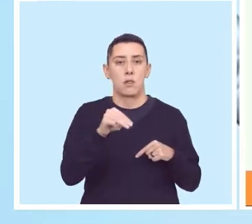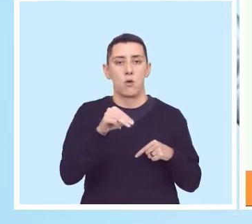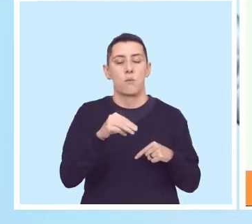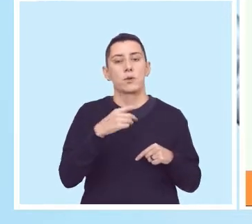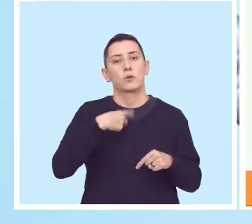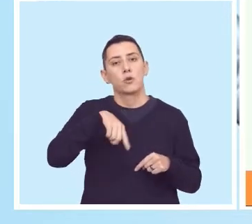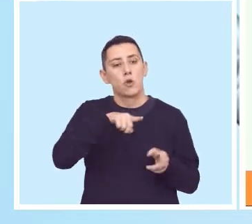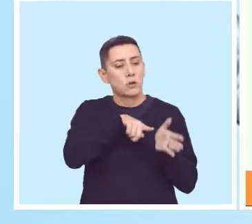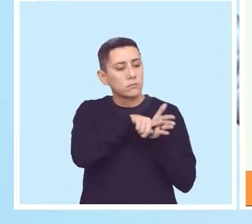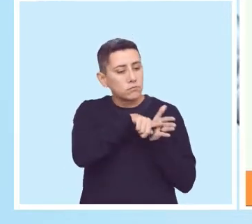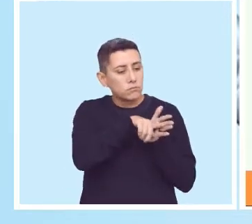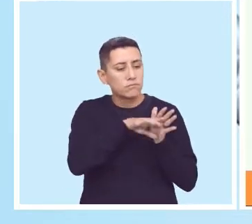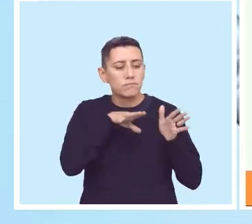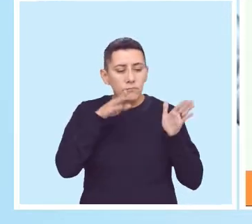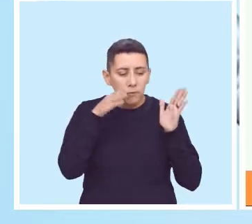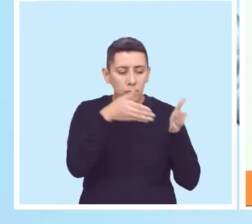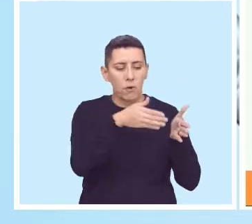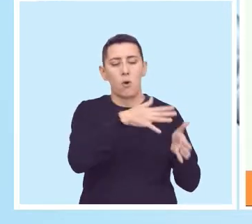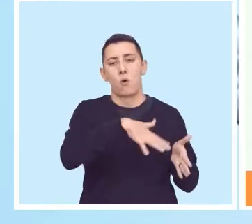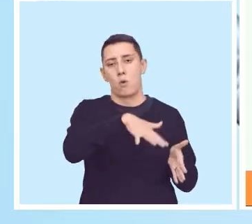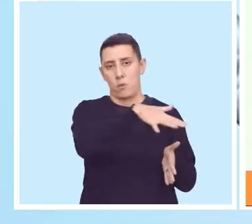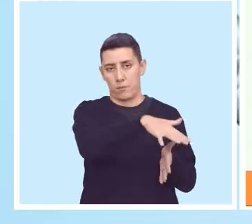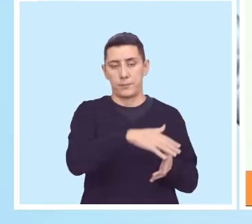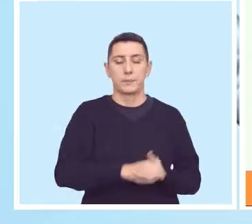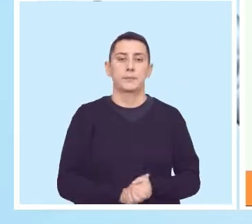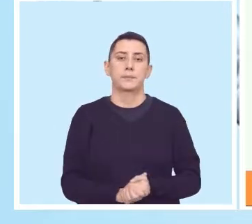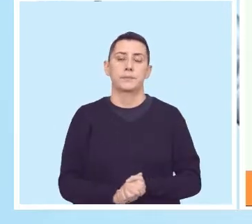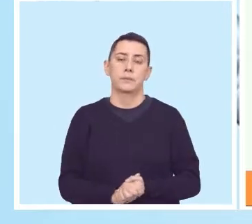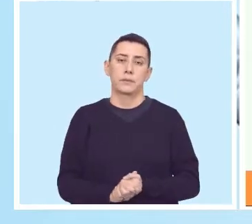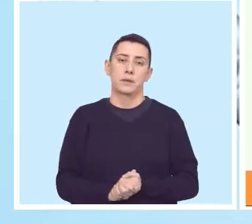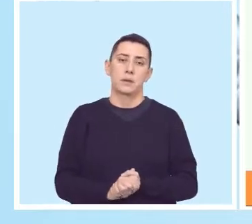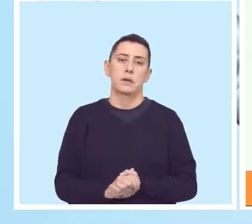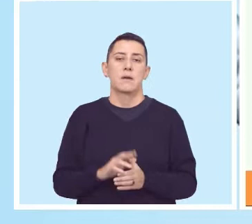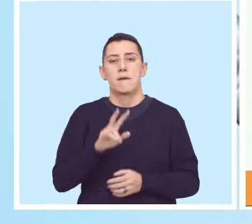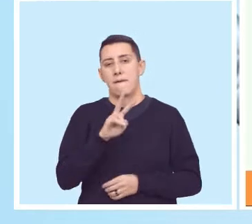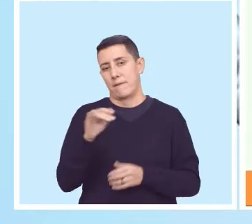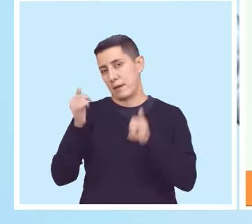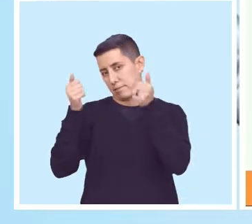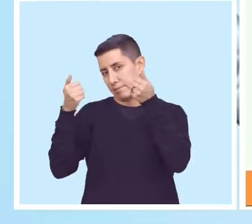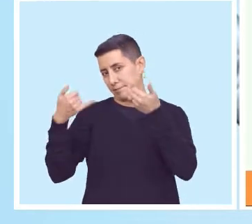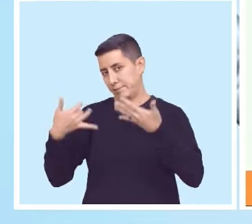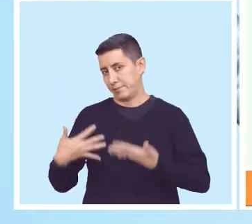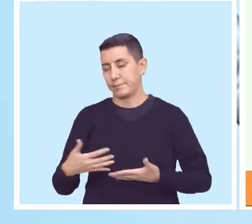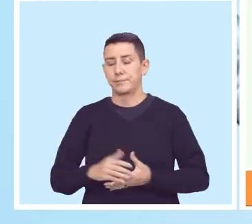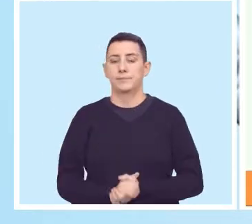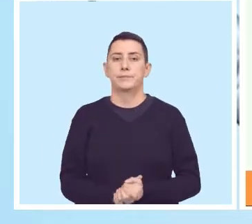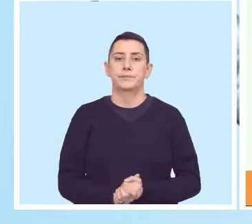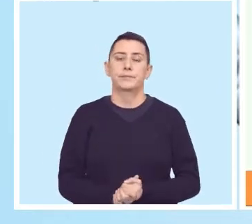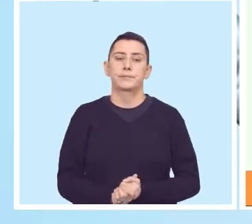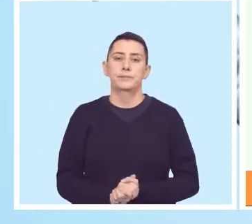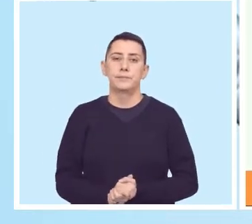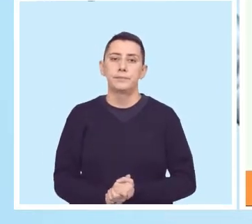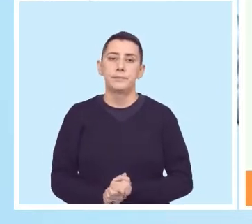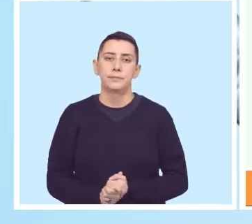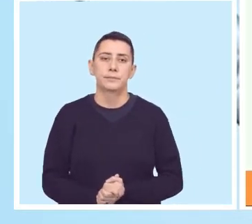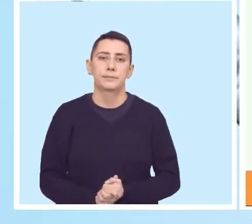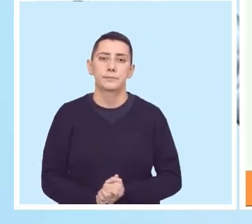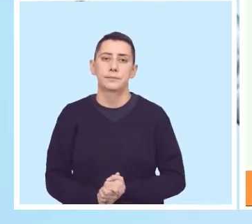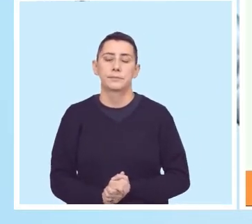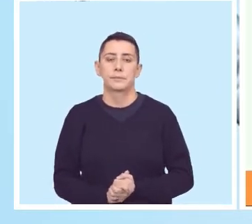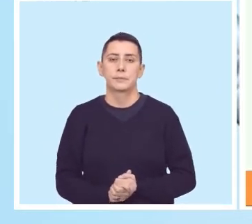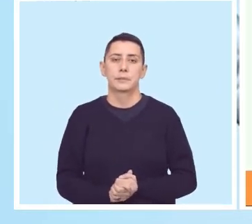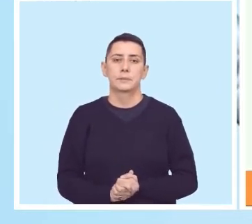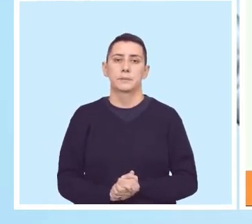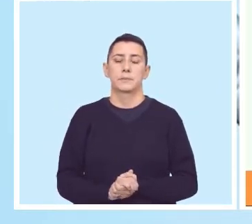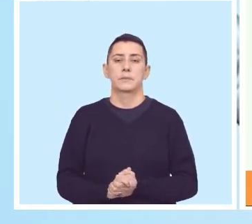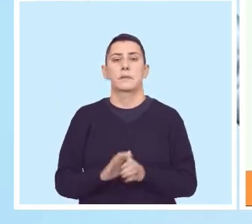e focamos toda a nossa pesquisa, que eu vou já detalhar um pouco mais à frente. Então, um outro